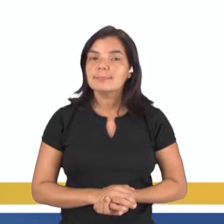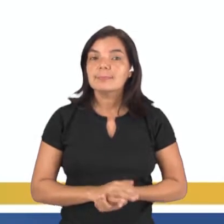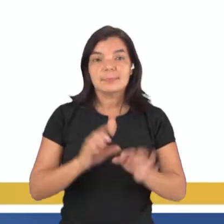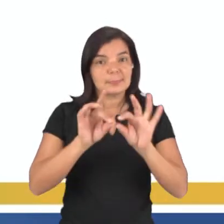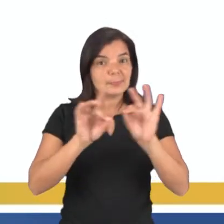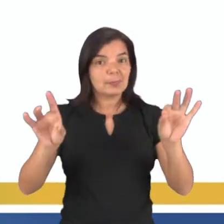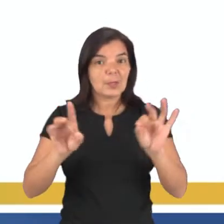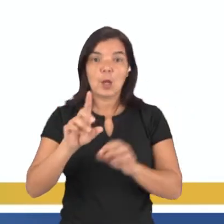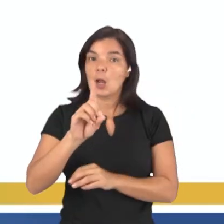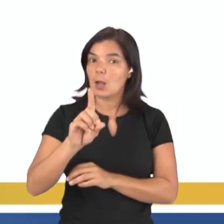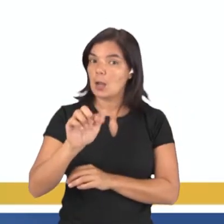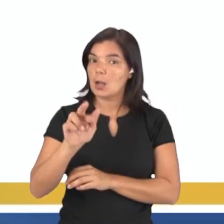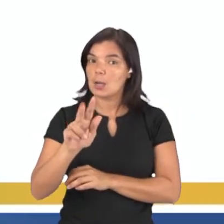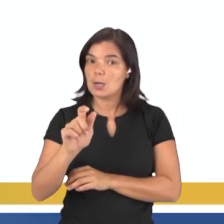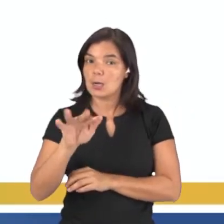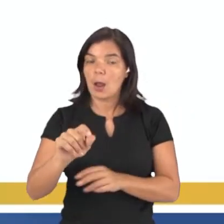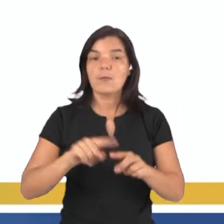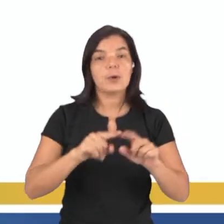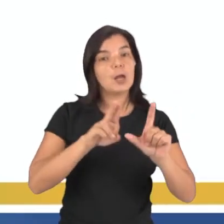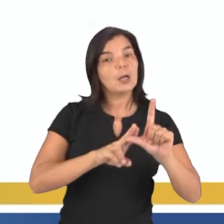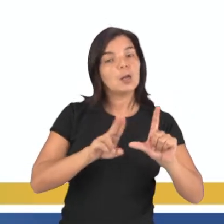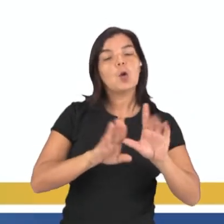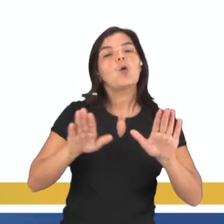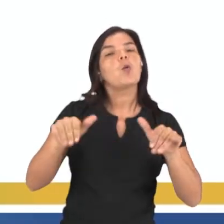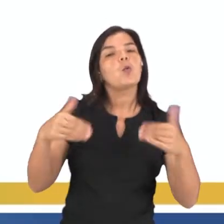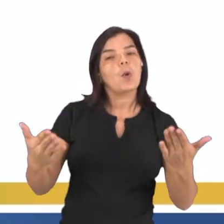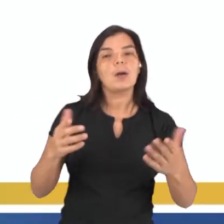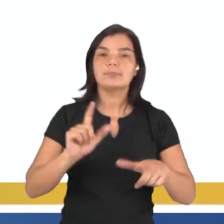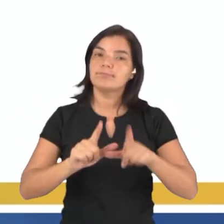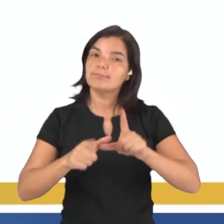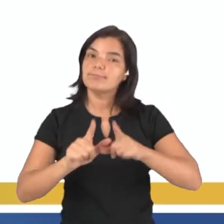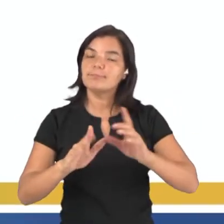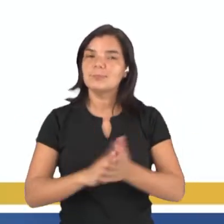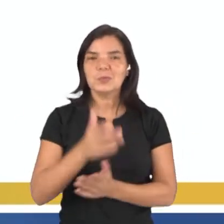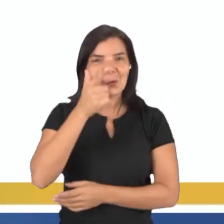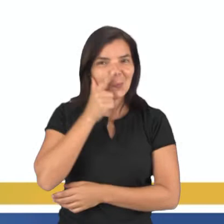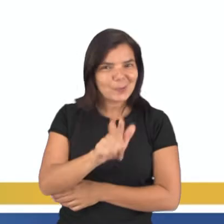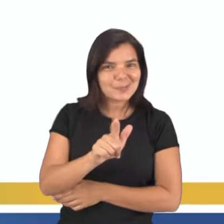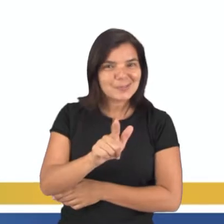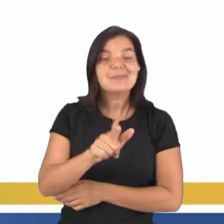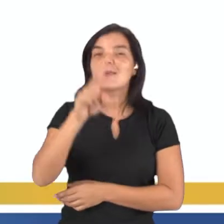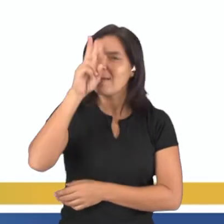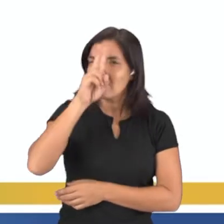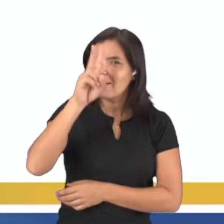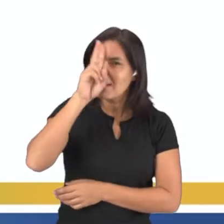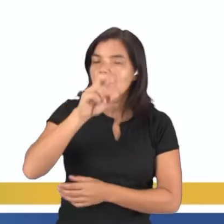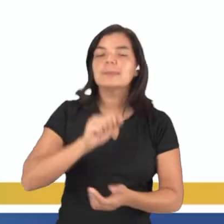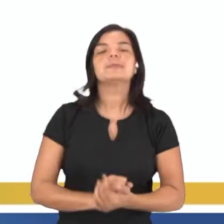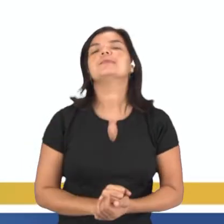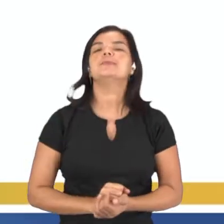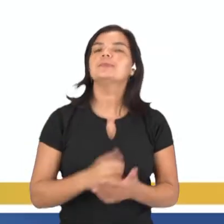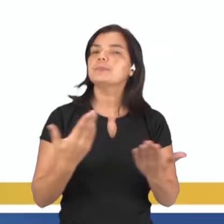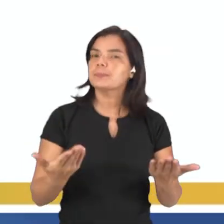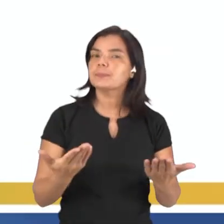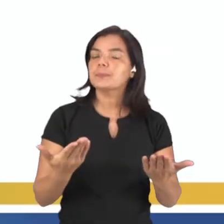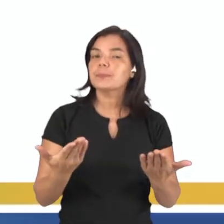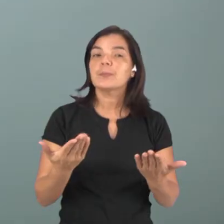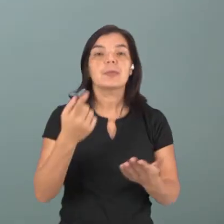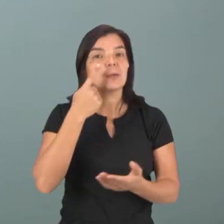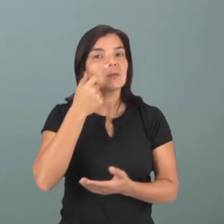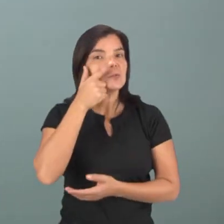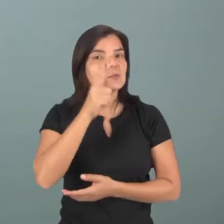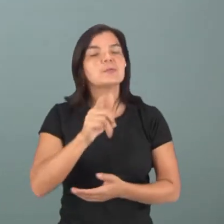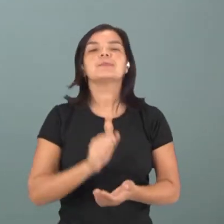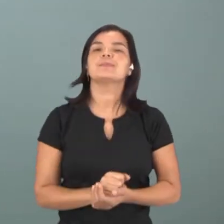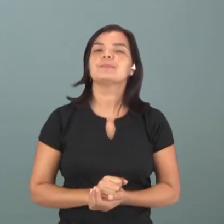distância gráfica, qual é a letrinha? E na escala, qual é a letra? Conseguiu lembrar? Então, vamos lá conferir se